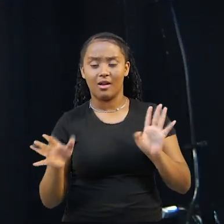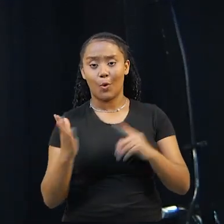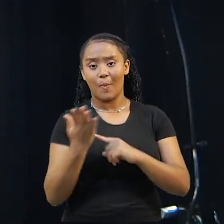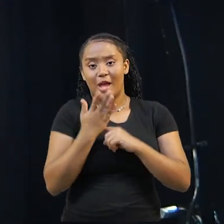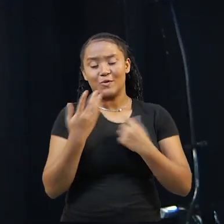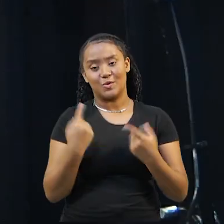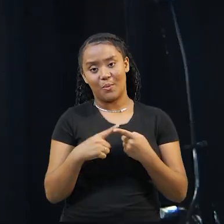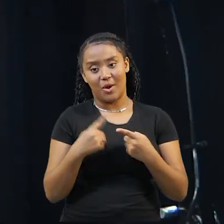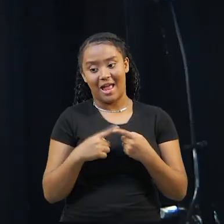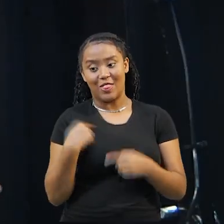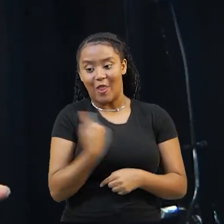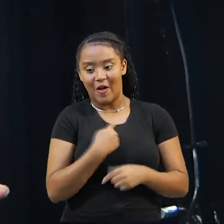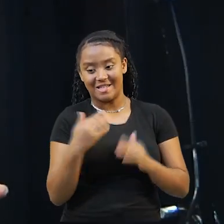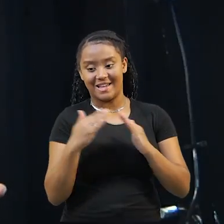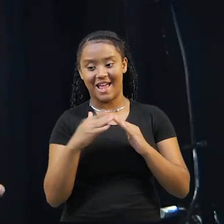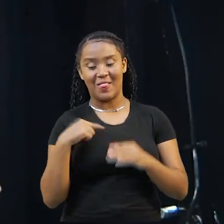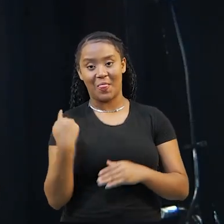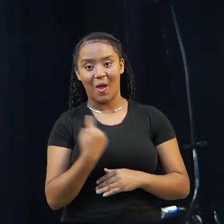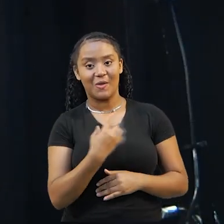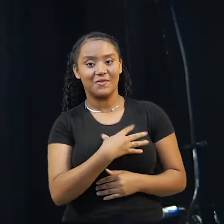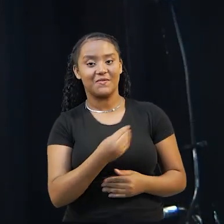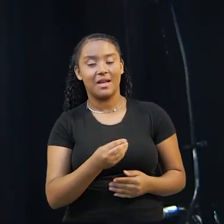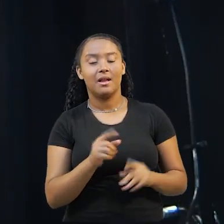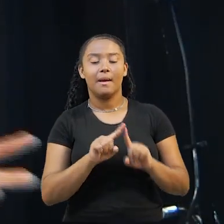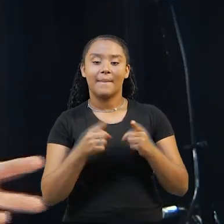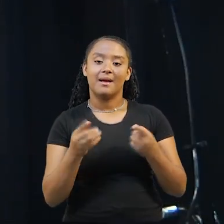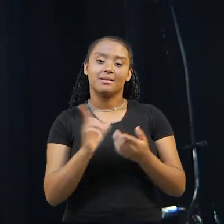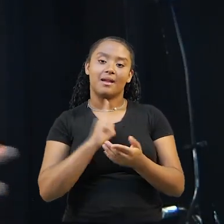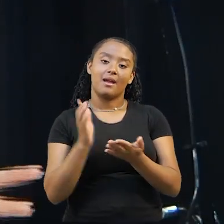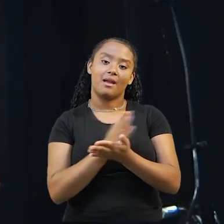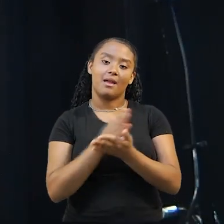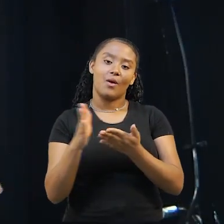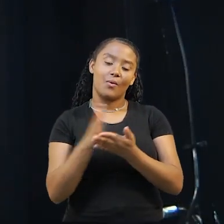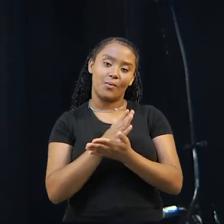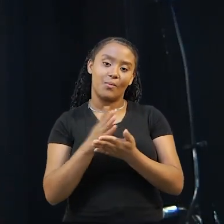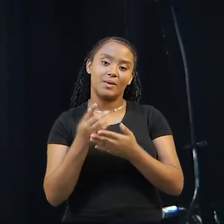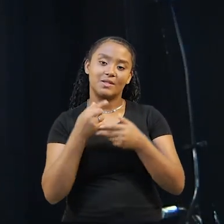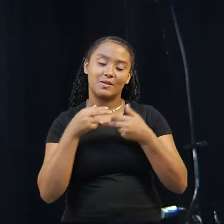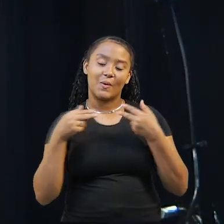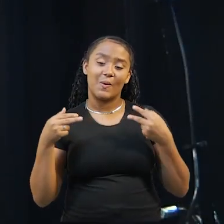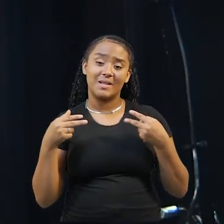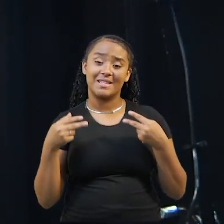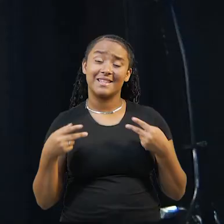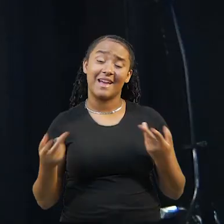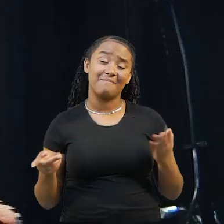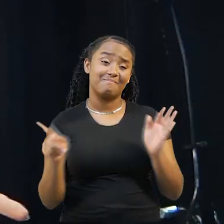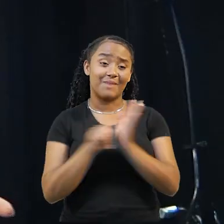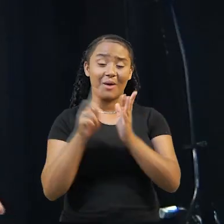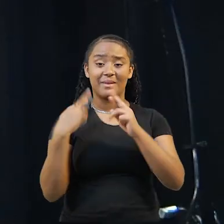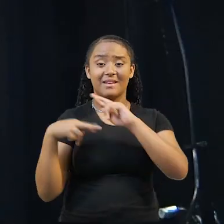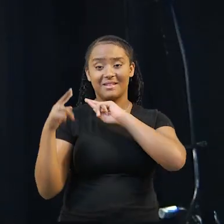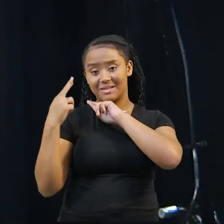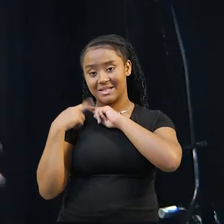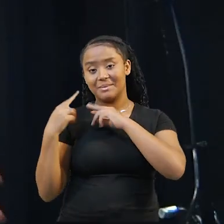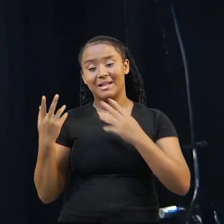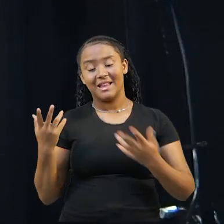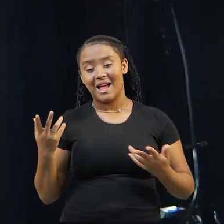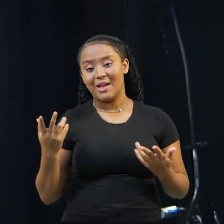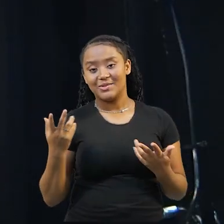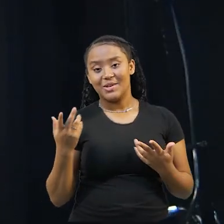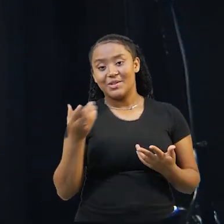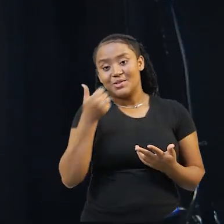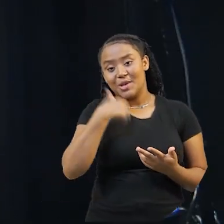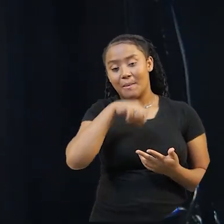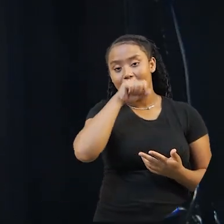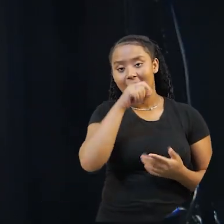nosso filho, mas tem coisas que infelizmente, né, ou felizmente, elas são do universo materno e que aí muitas vezes a